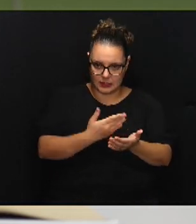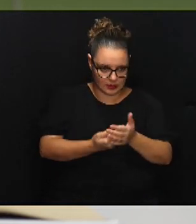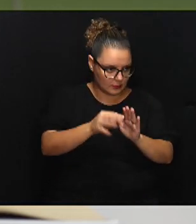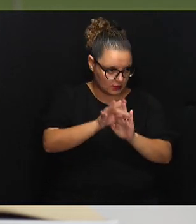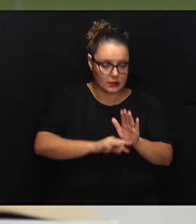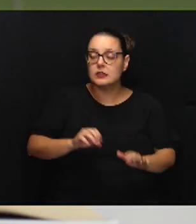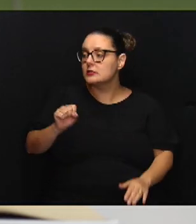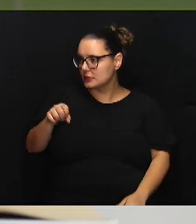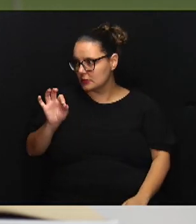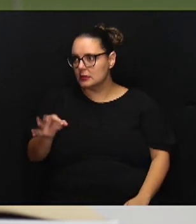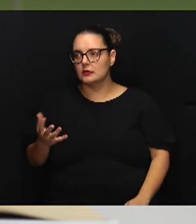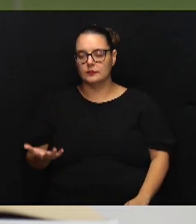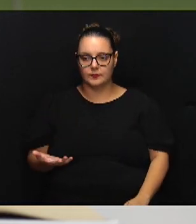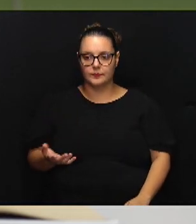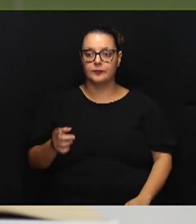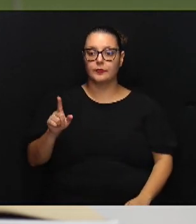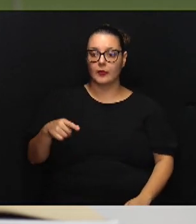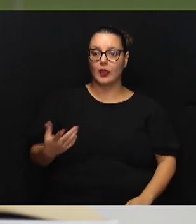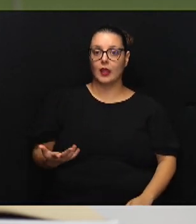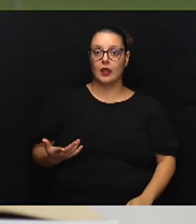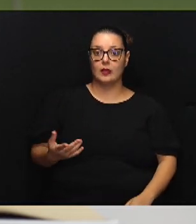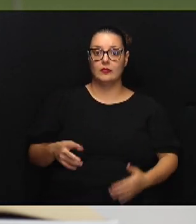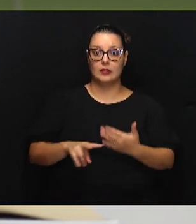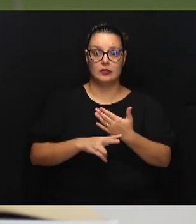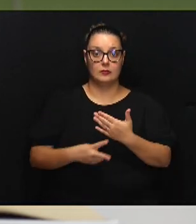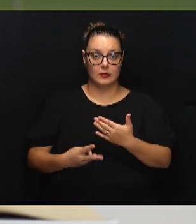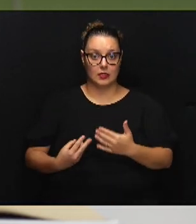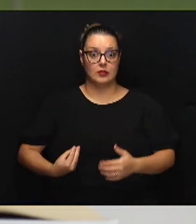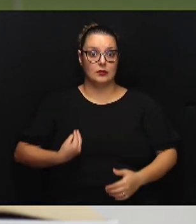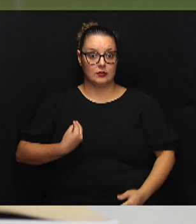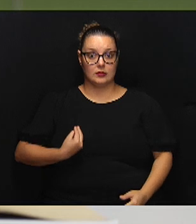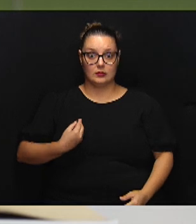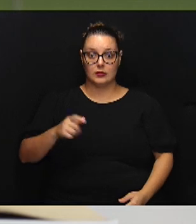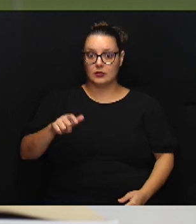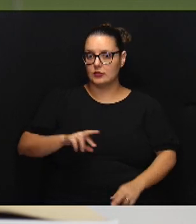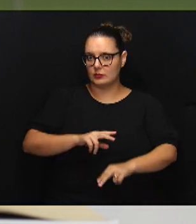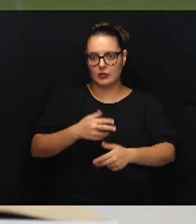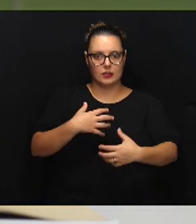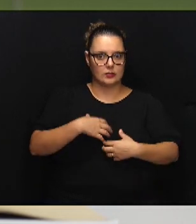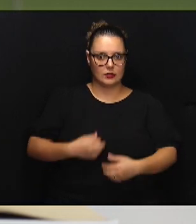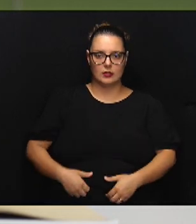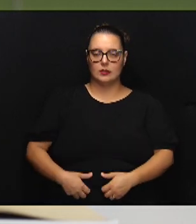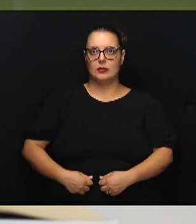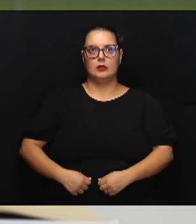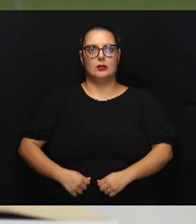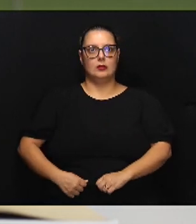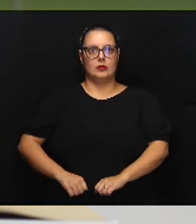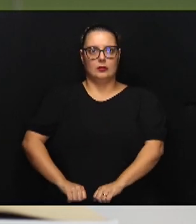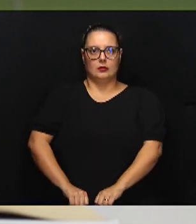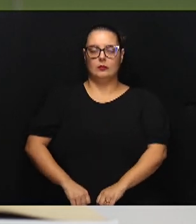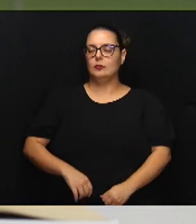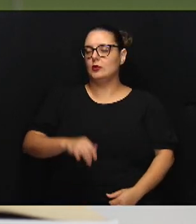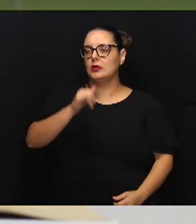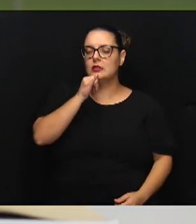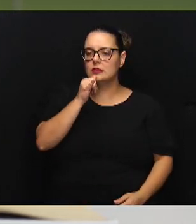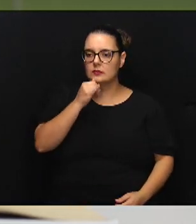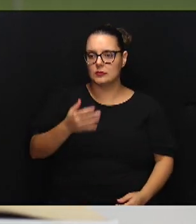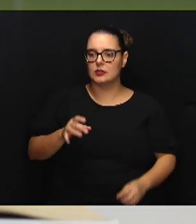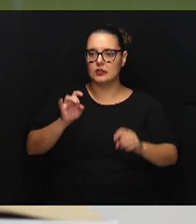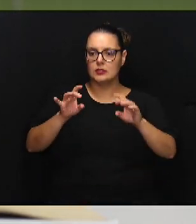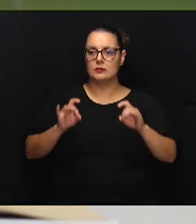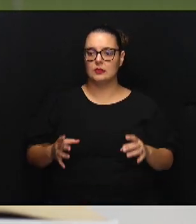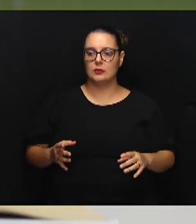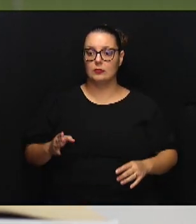Por exemplo. Isso vai ter impactos na vida dela de várias formas, né? Ela não consegue identificar informações, por exemplo, específicas de uma bula